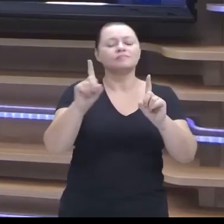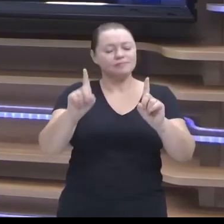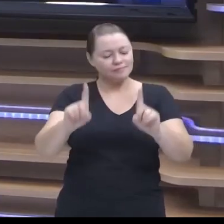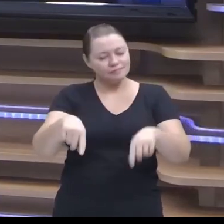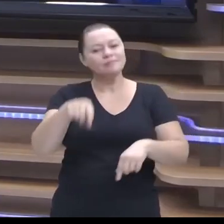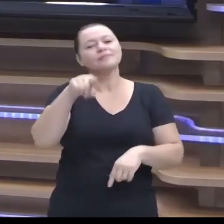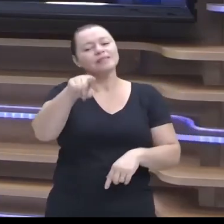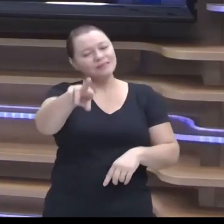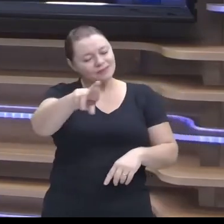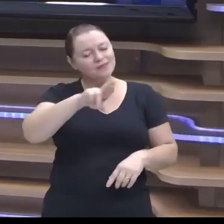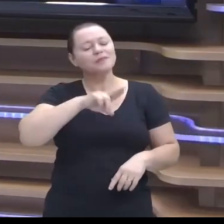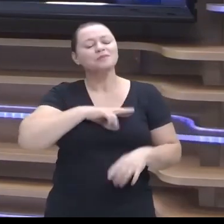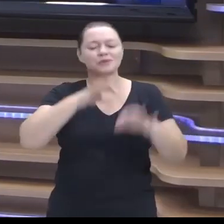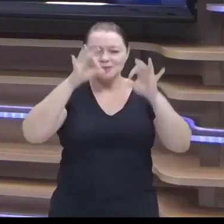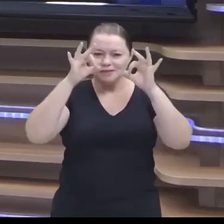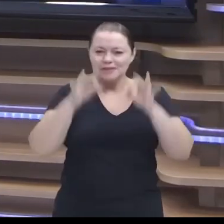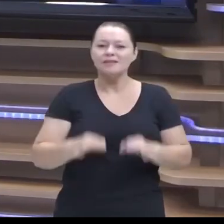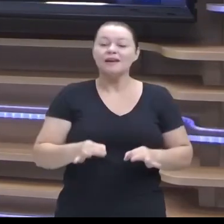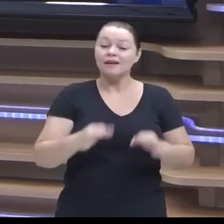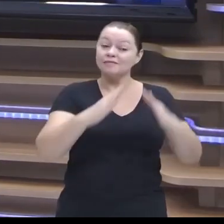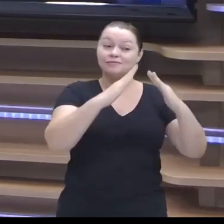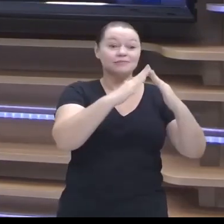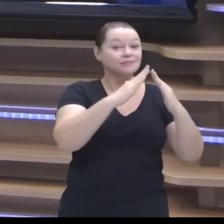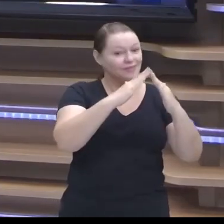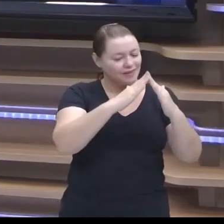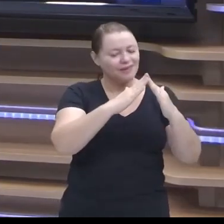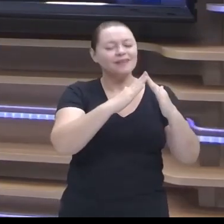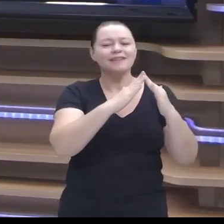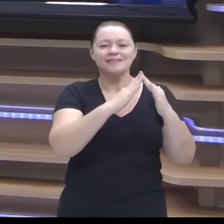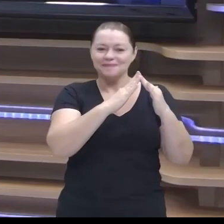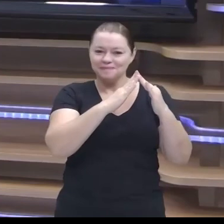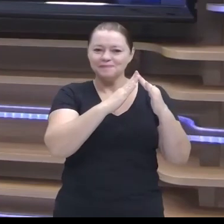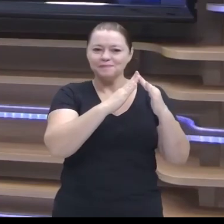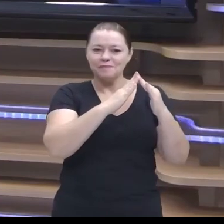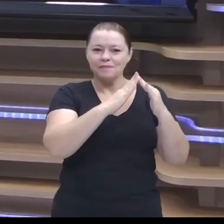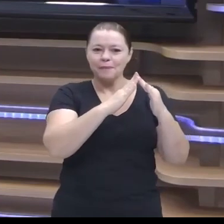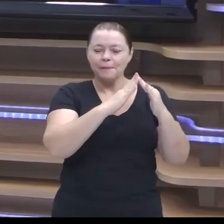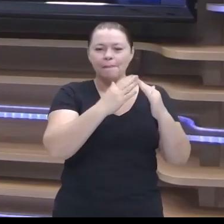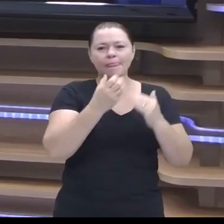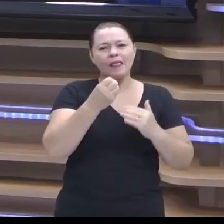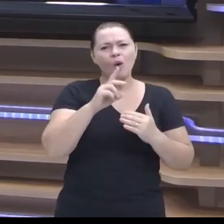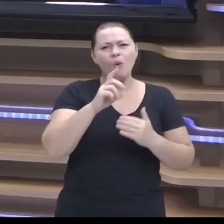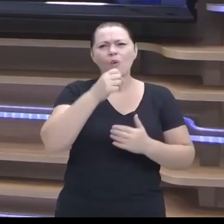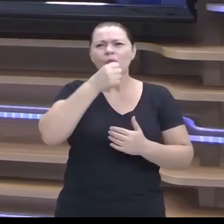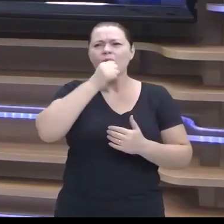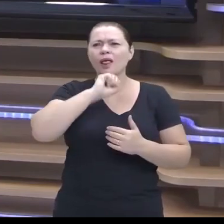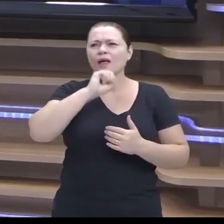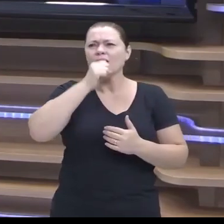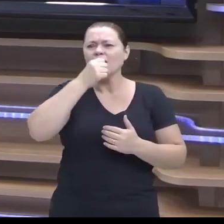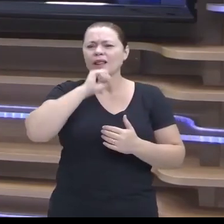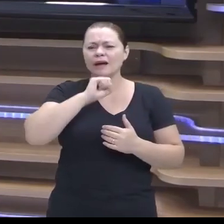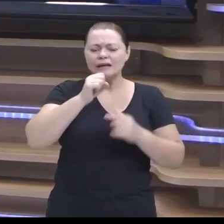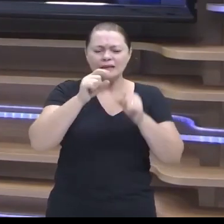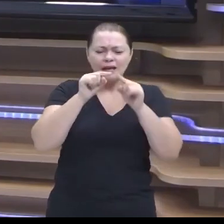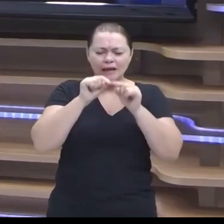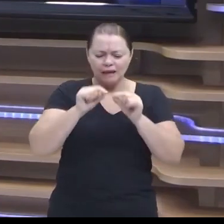está falando. Um telhado. Ou, quem sabe, uma casquinha de sorvete, né?